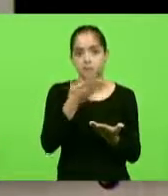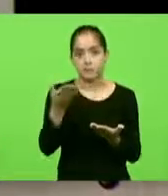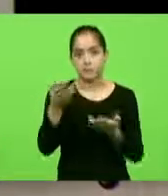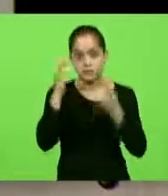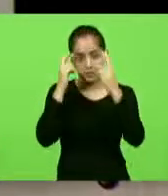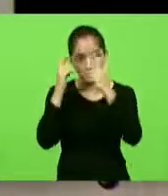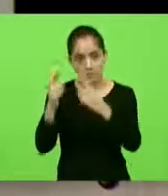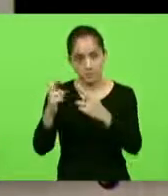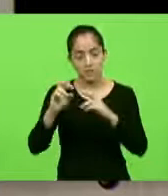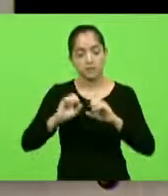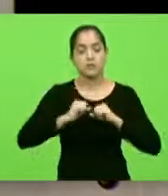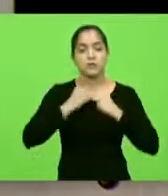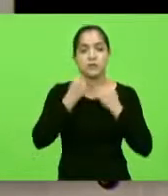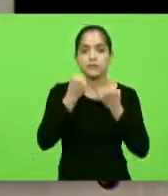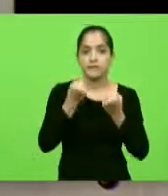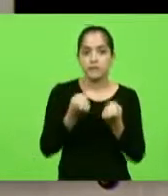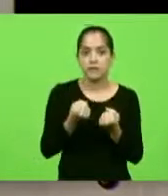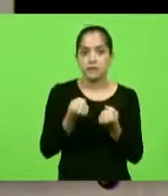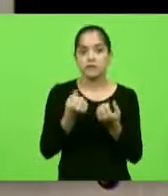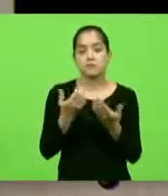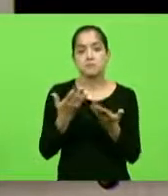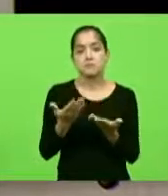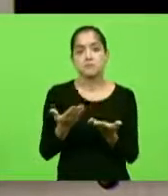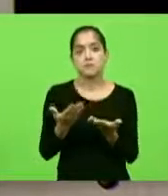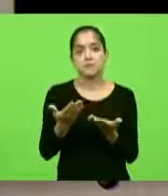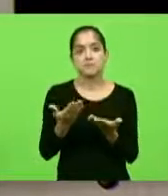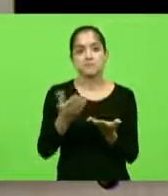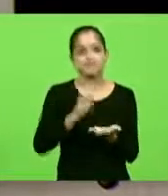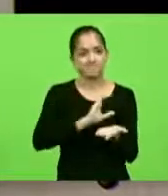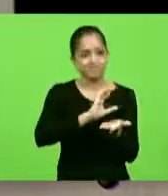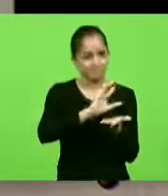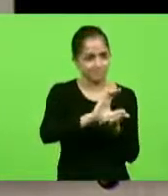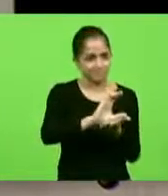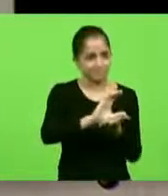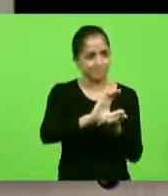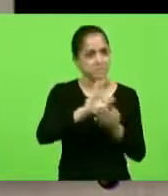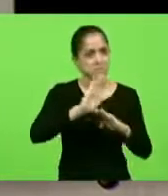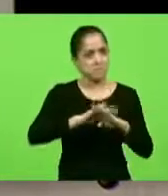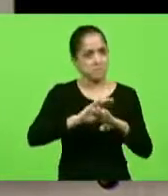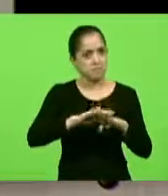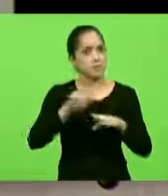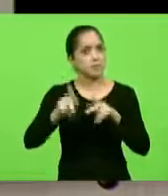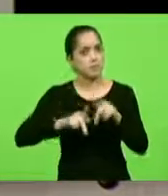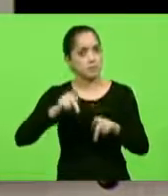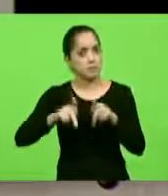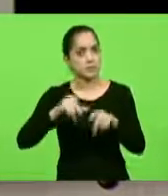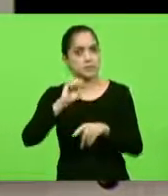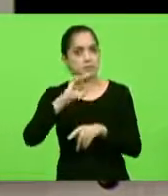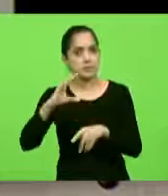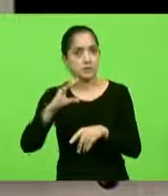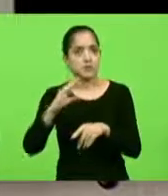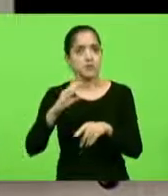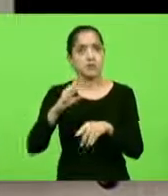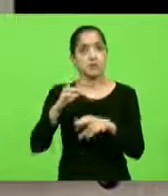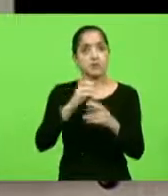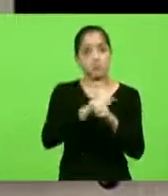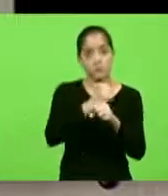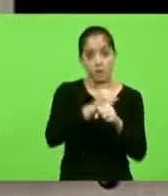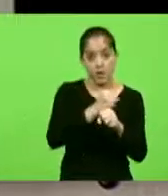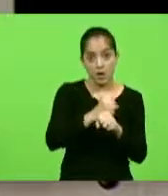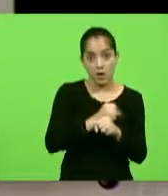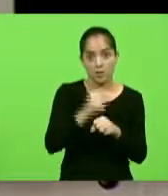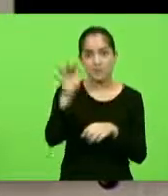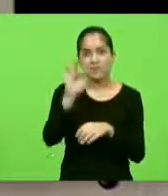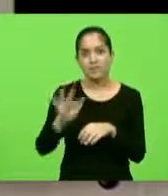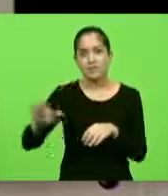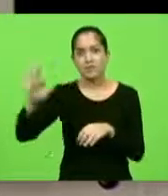defendem, mas investir o dinheiro do catarinense para uma obra federal, que é de